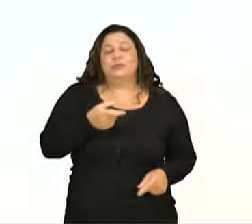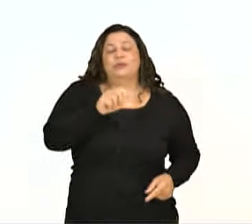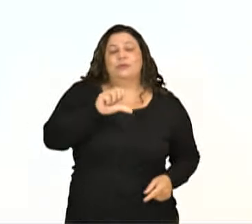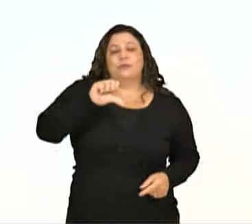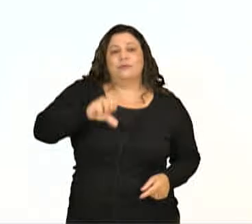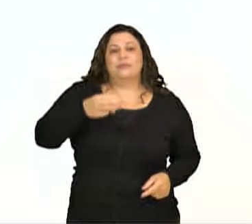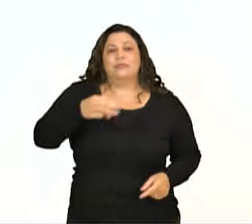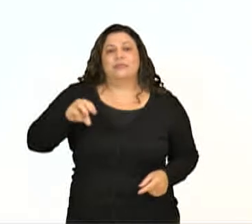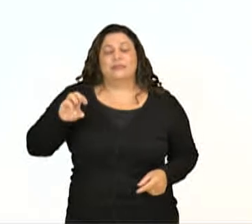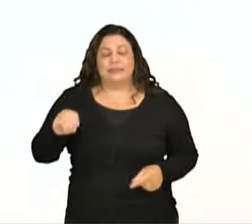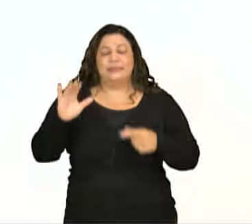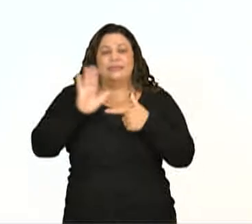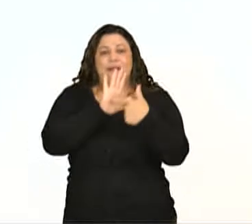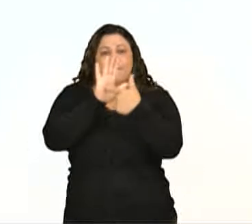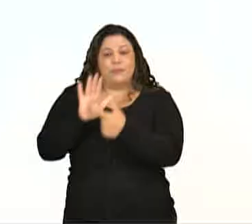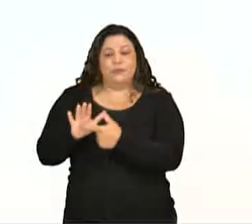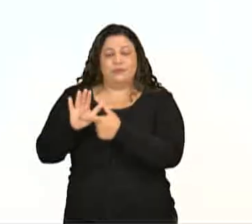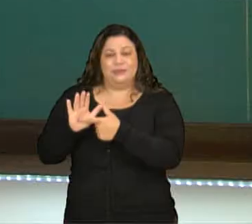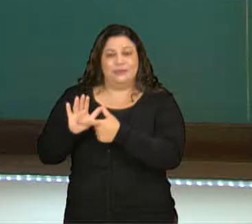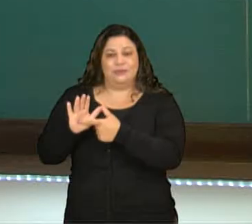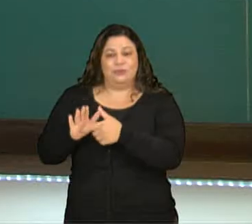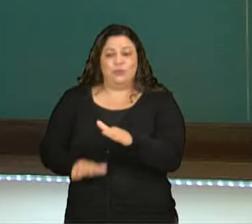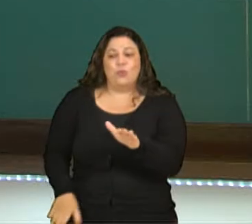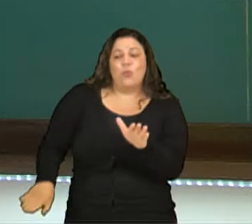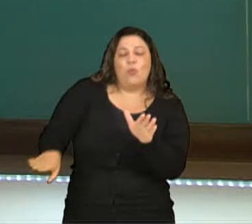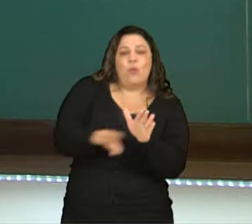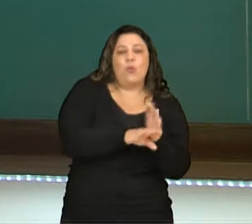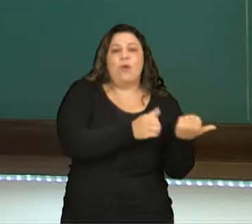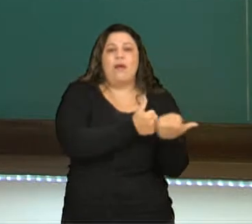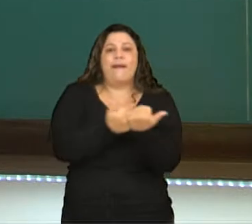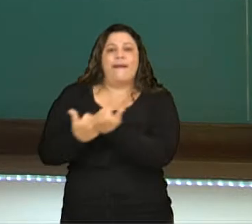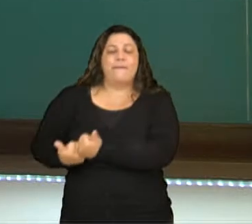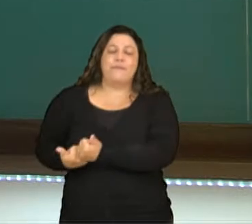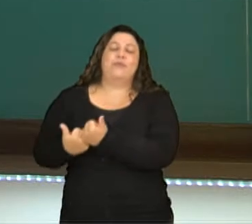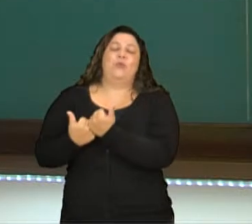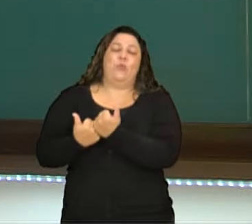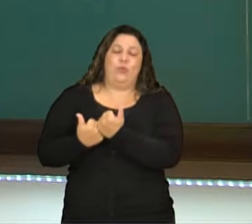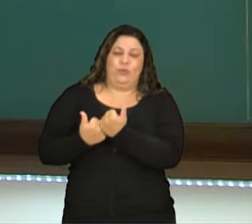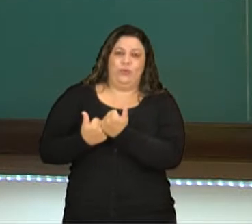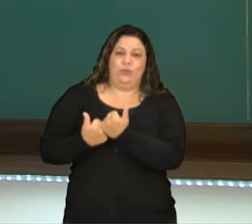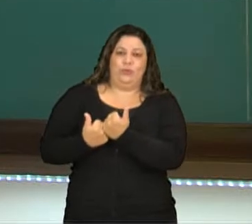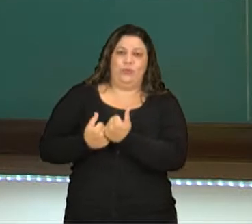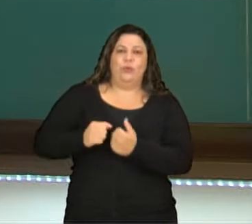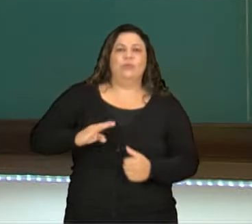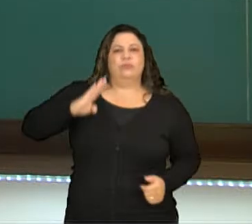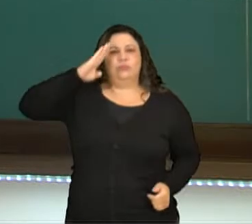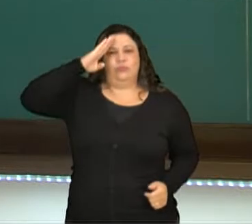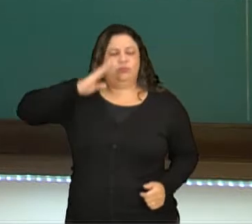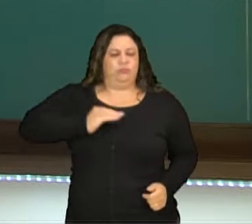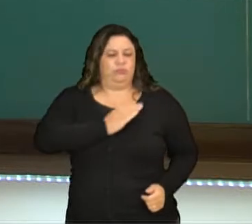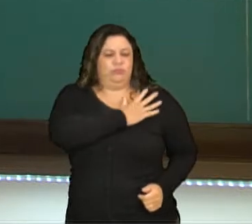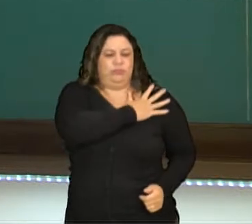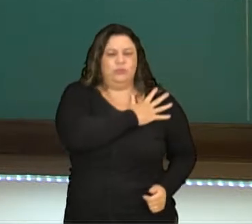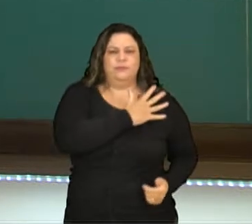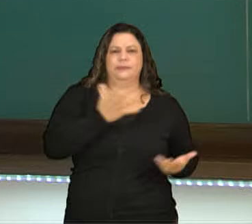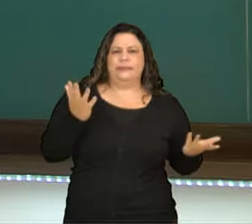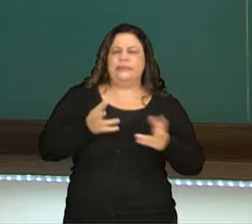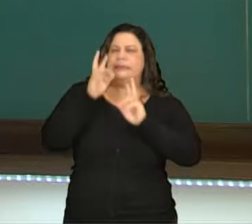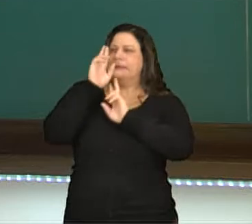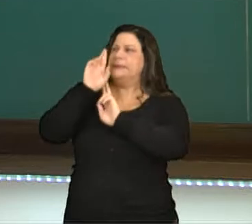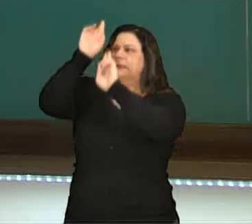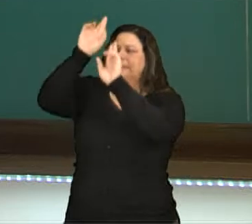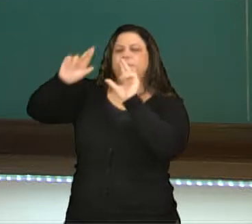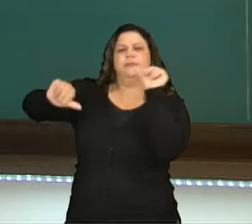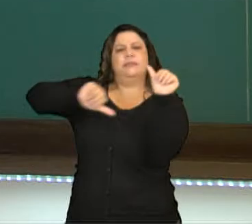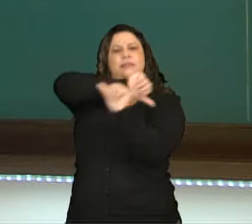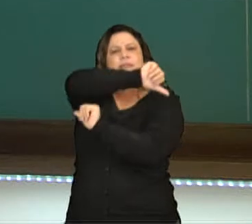mostrando exatamente aí a chegada dele, o apoio aí que ele estava recebendo de setores militares, como uma esperança de